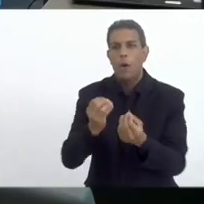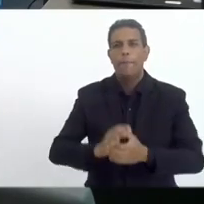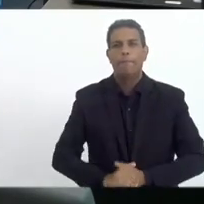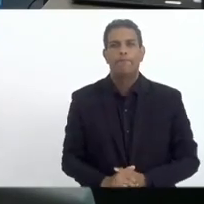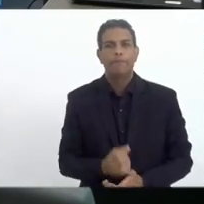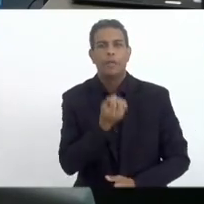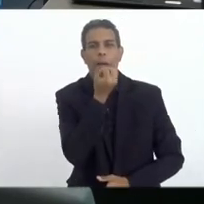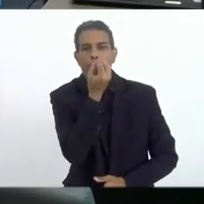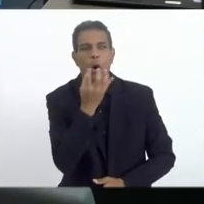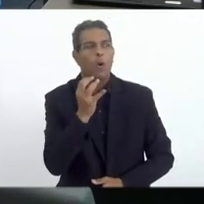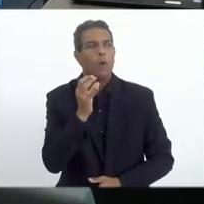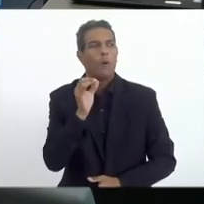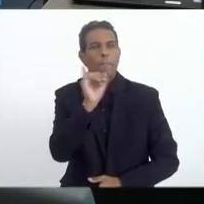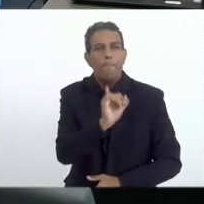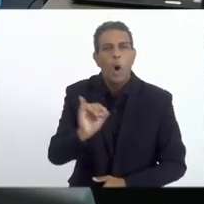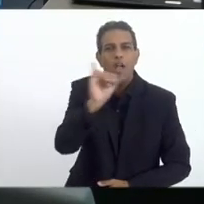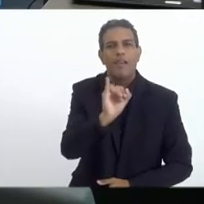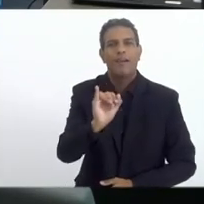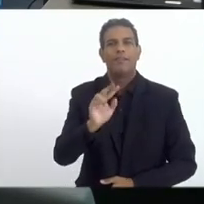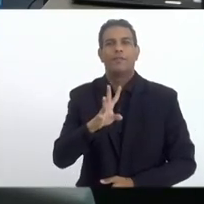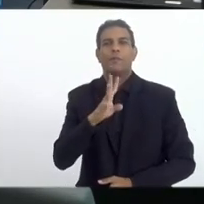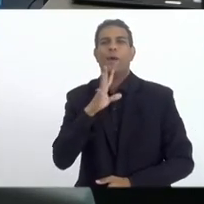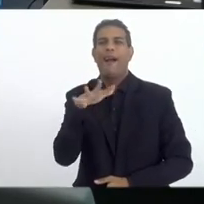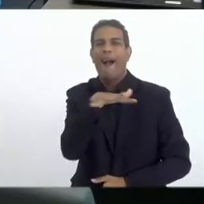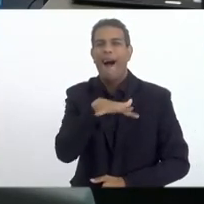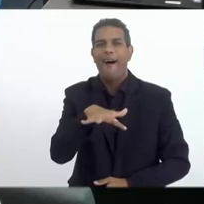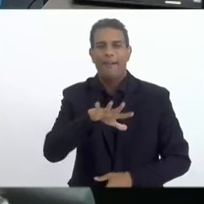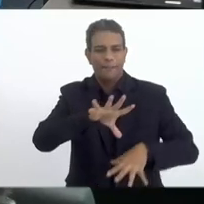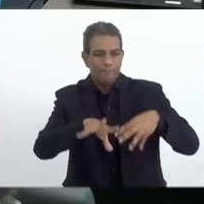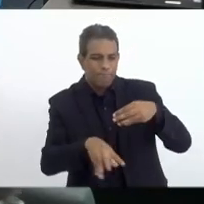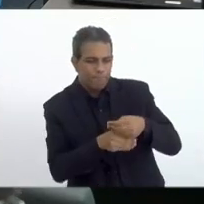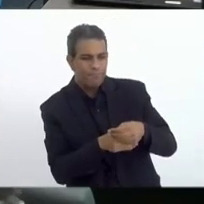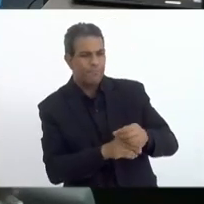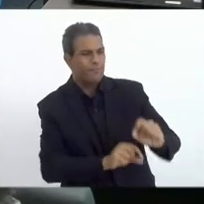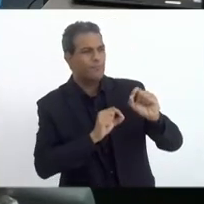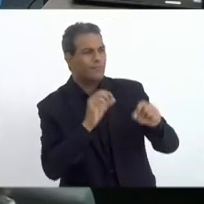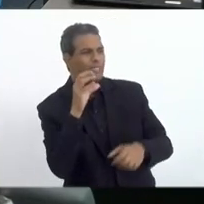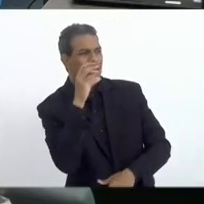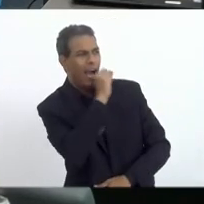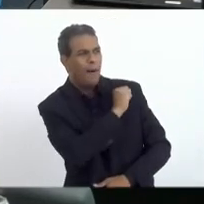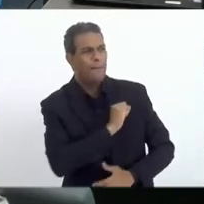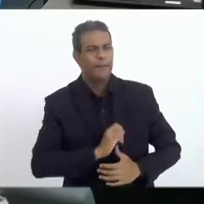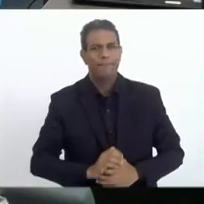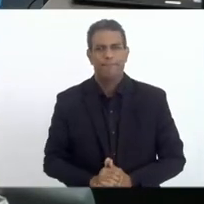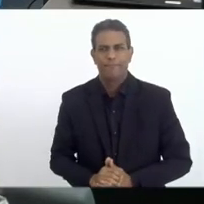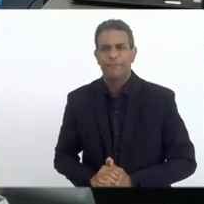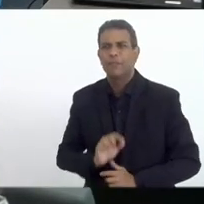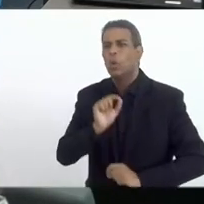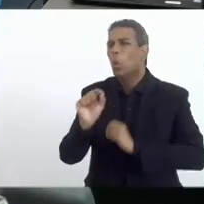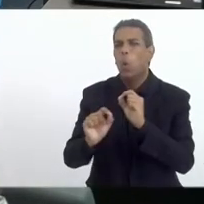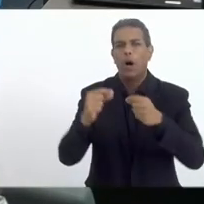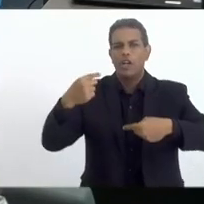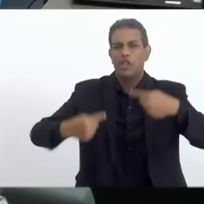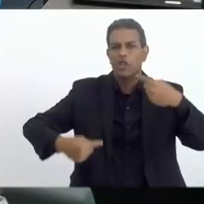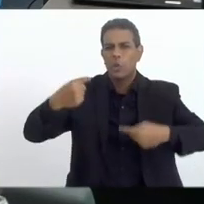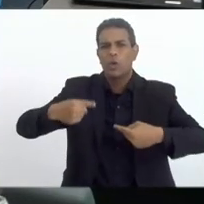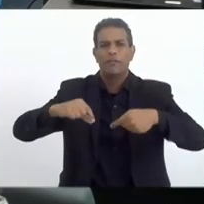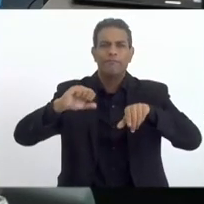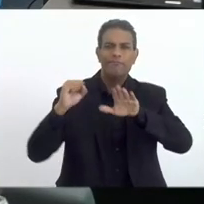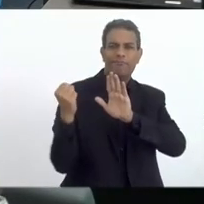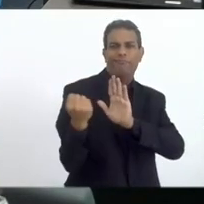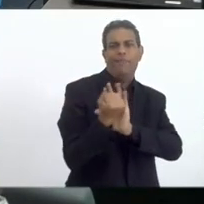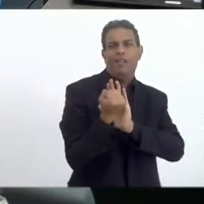Foi muito importante a gente ouvir aí o pleito. Posso fazer uma pequena intervenção? Claro, claro. Se puder fazer a abordagem no que diz respeito à